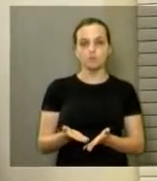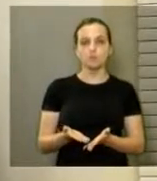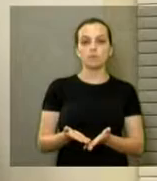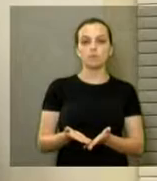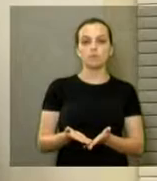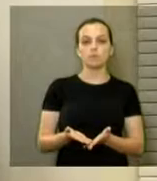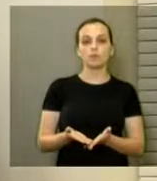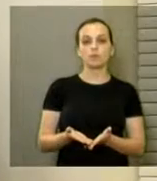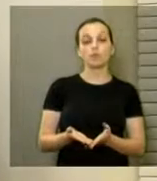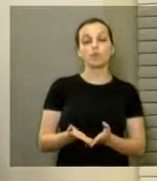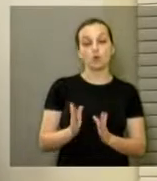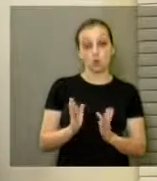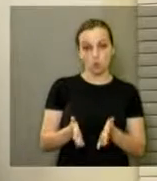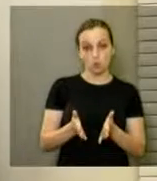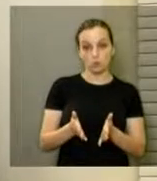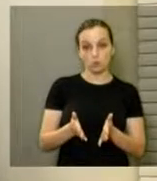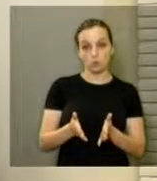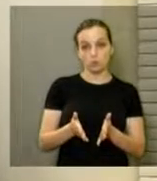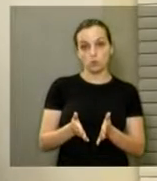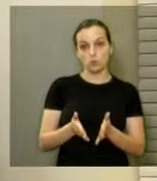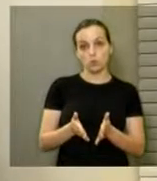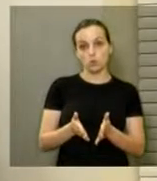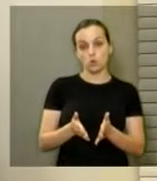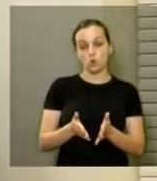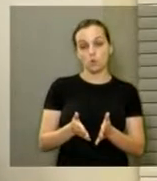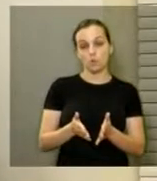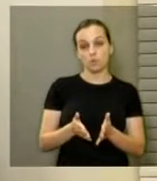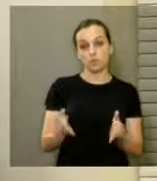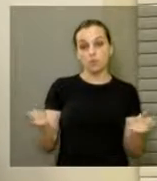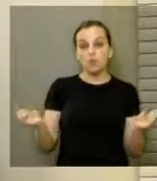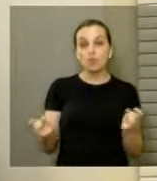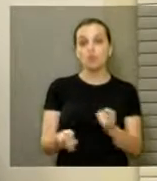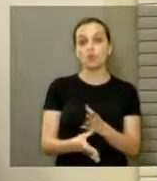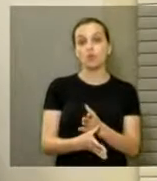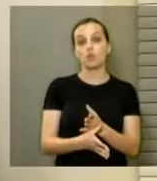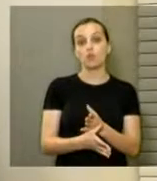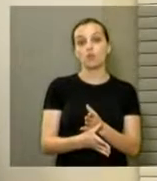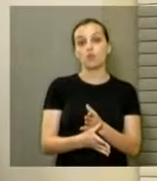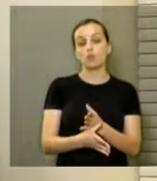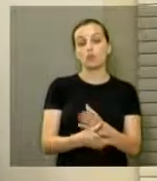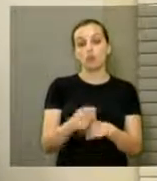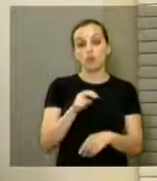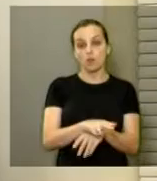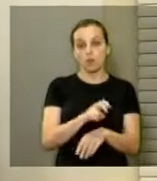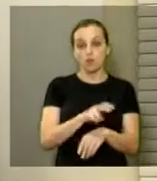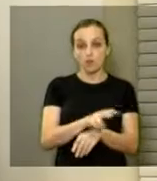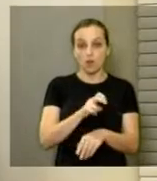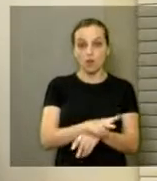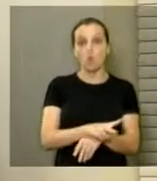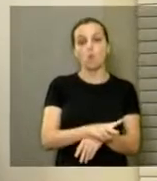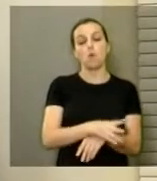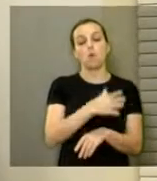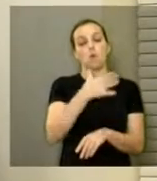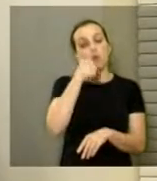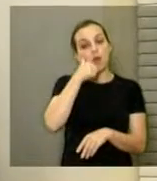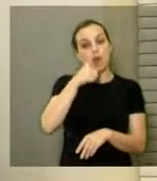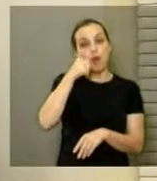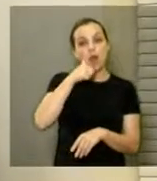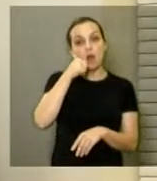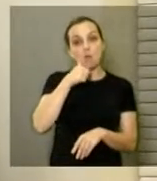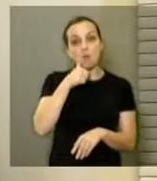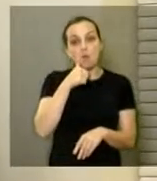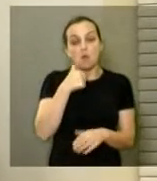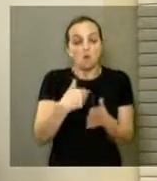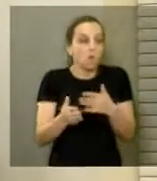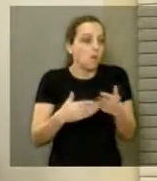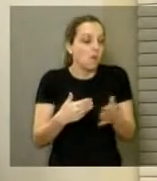normalmente hoje chega-se ao ponto de se esgotar as vagas e realmente a moça da central de vagas ela não tem mais o que